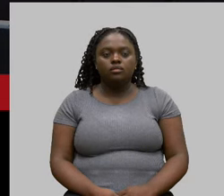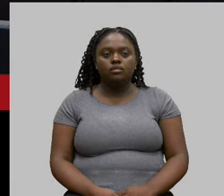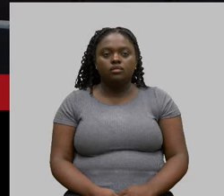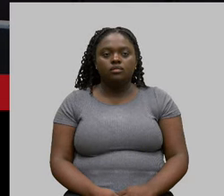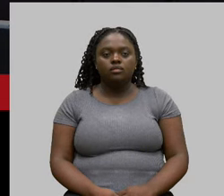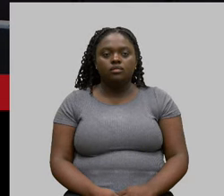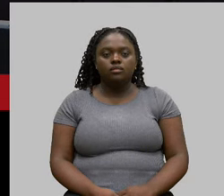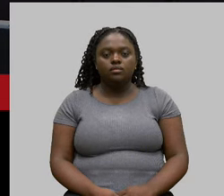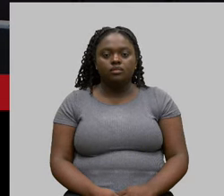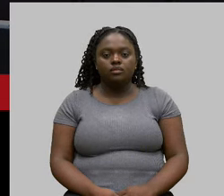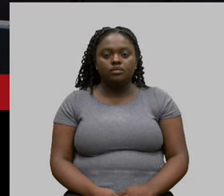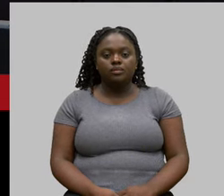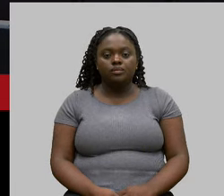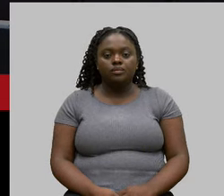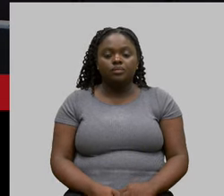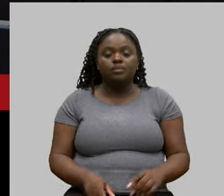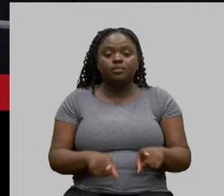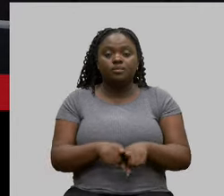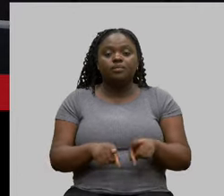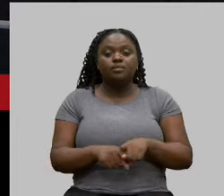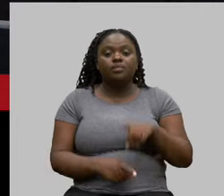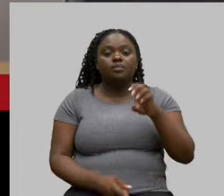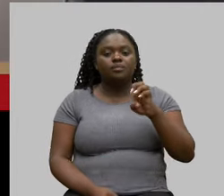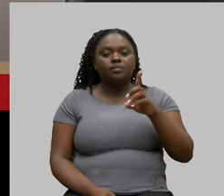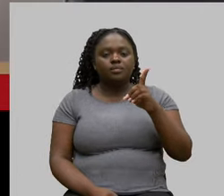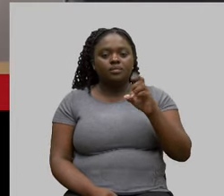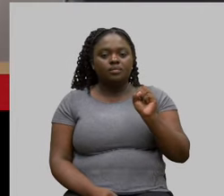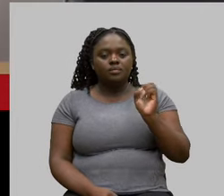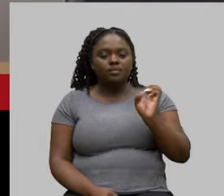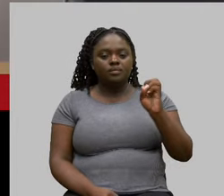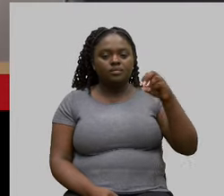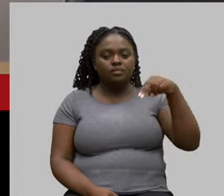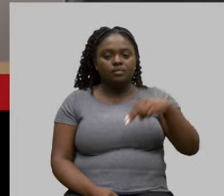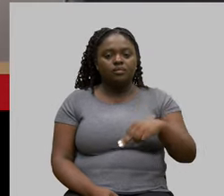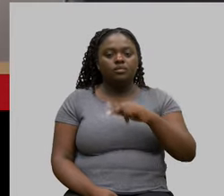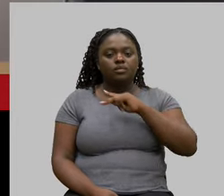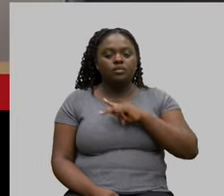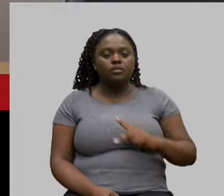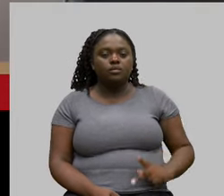e o Senor Edson Mateus presidente do sind